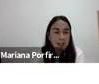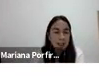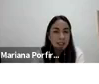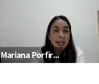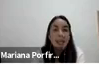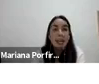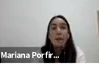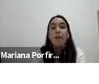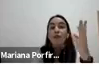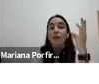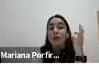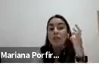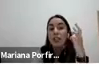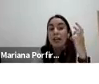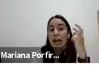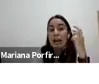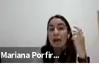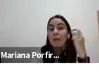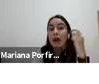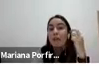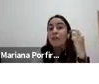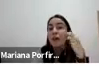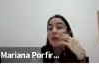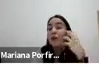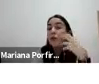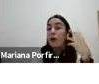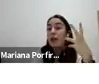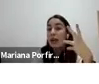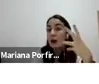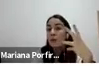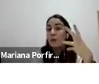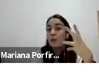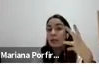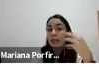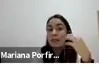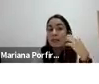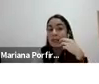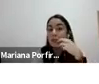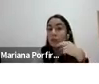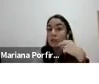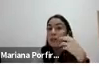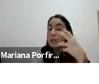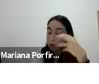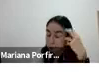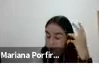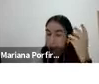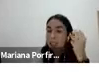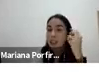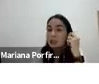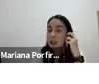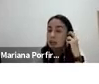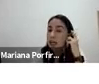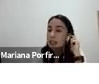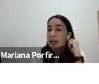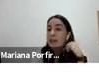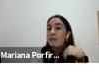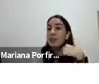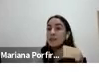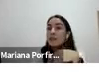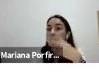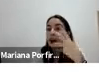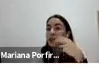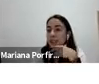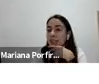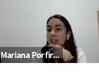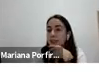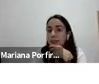mais fáceis. Ele pode prejudicar a função motora oral, exercendo um papel importante, então, na